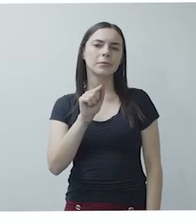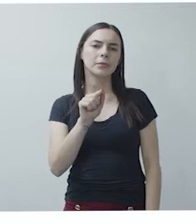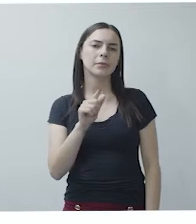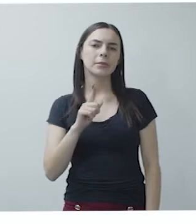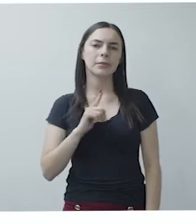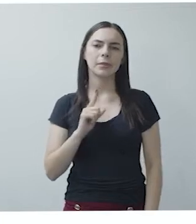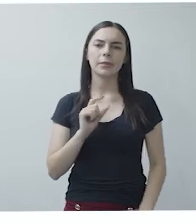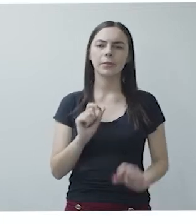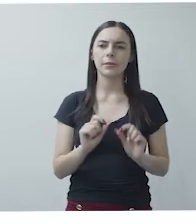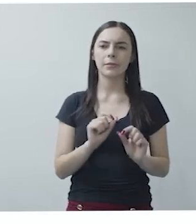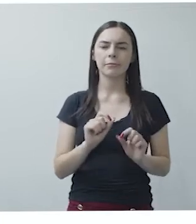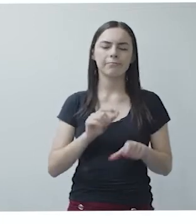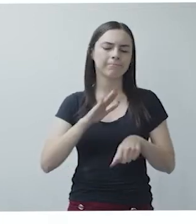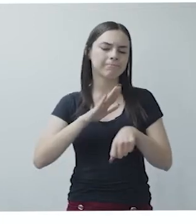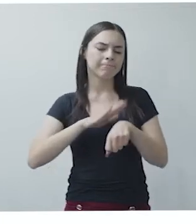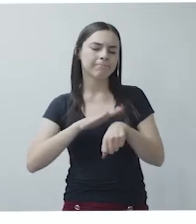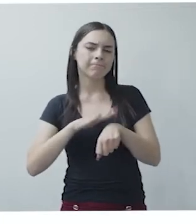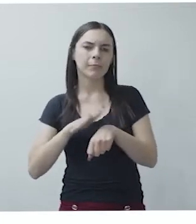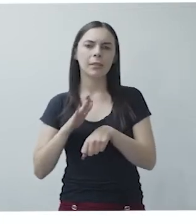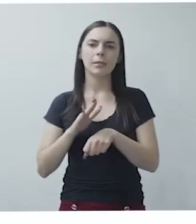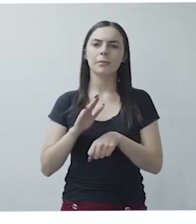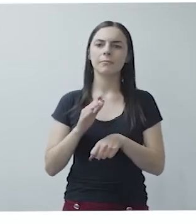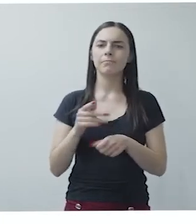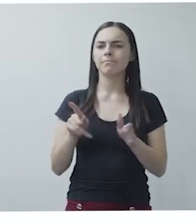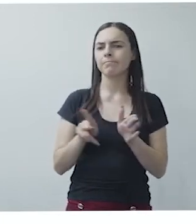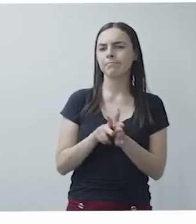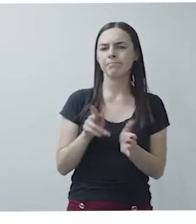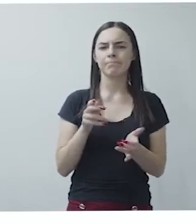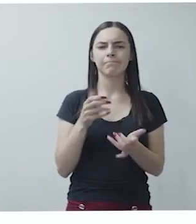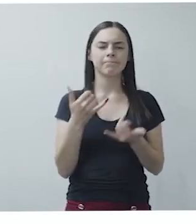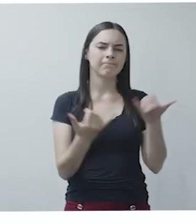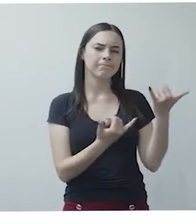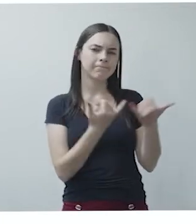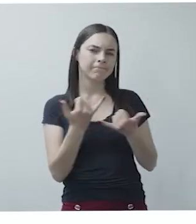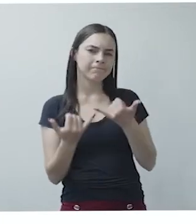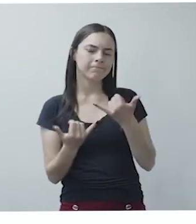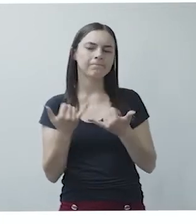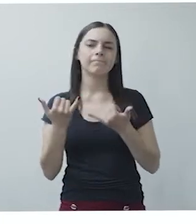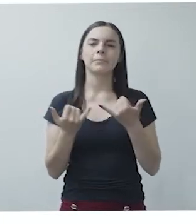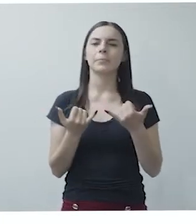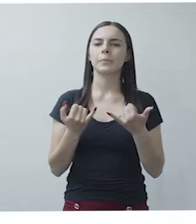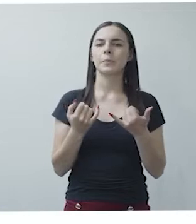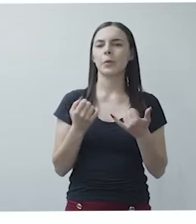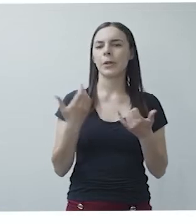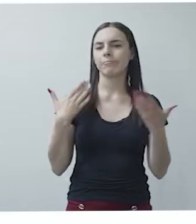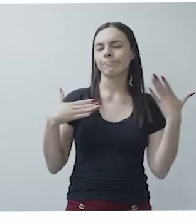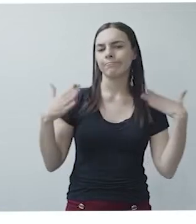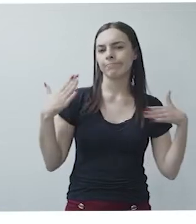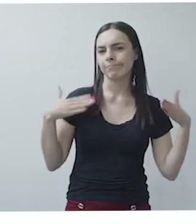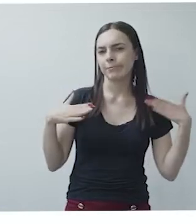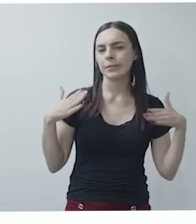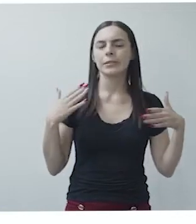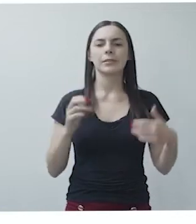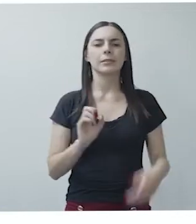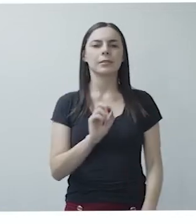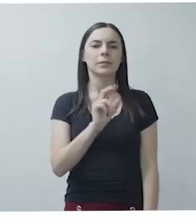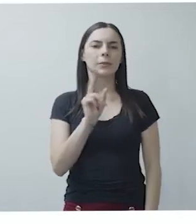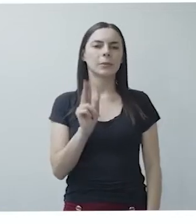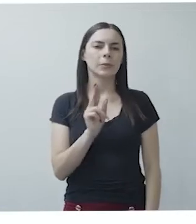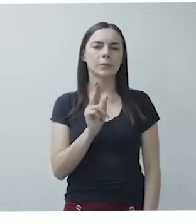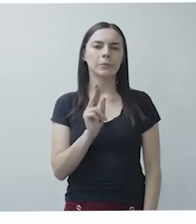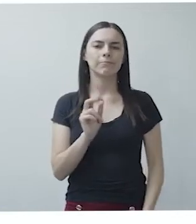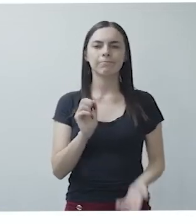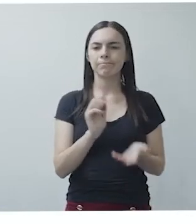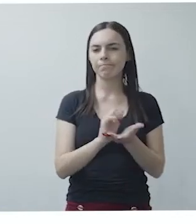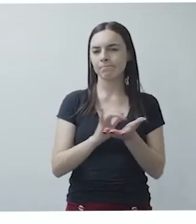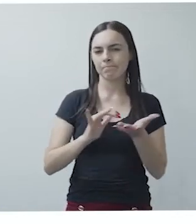alguns períodos também, alguns momentos também de brincar, né? Que você pode passear ou pode também fazer